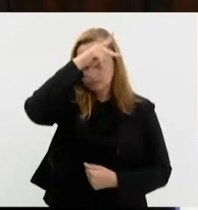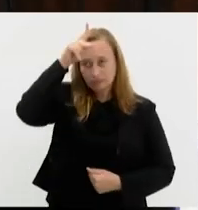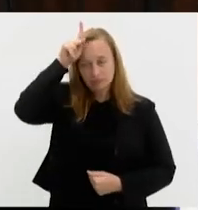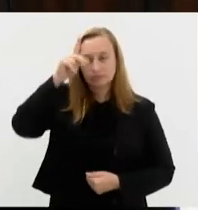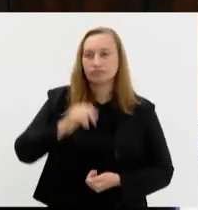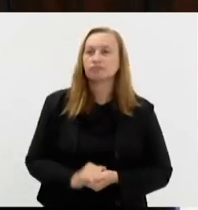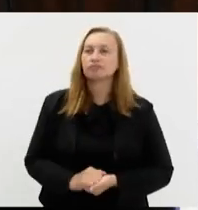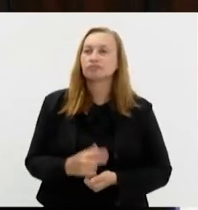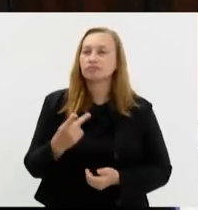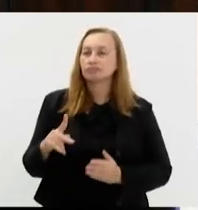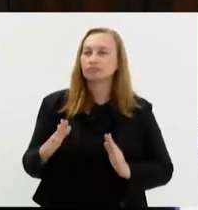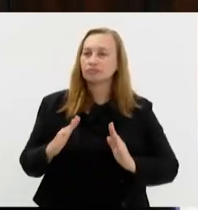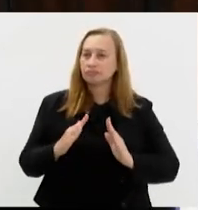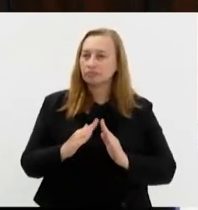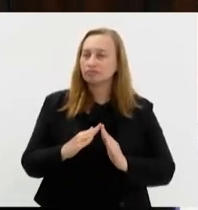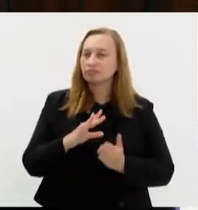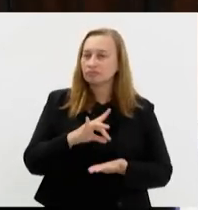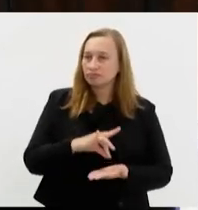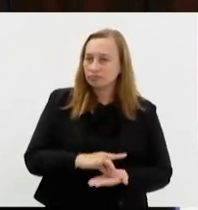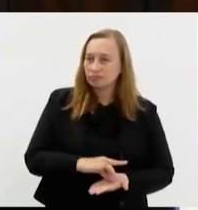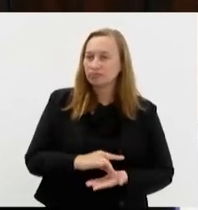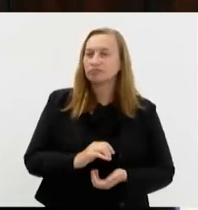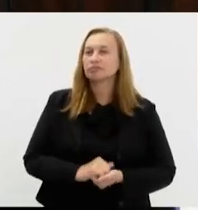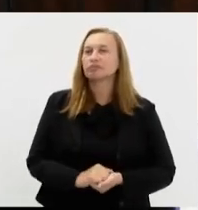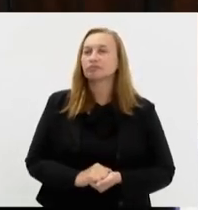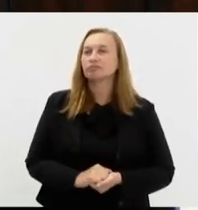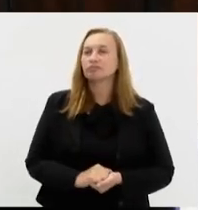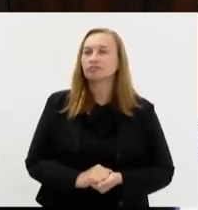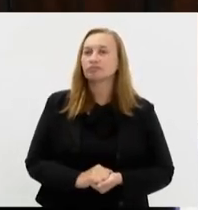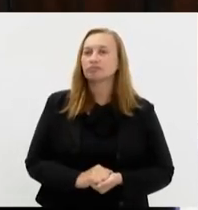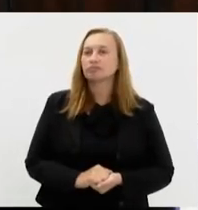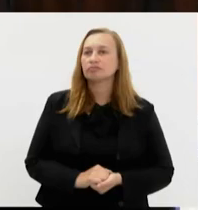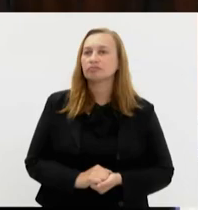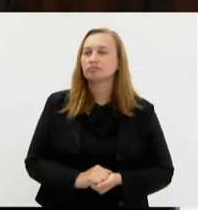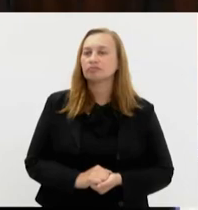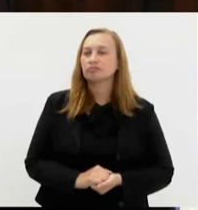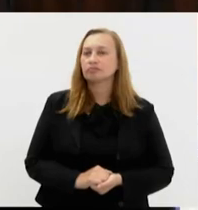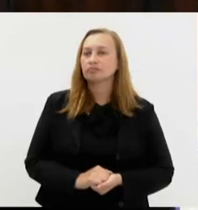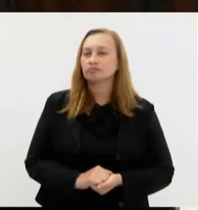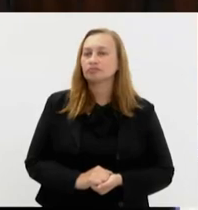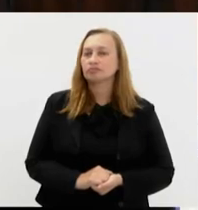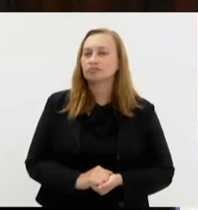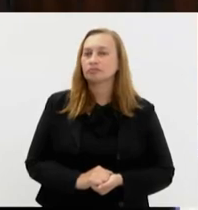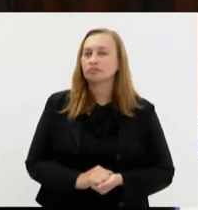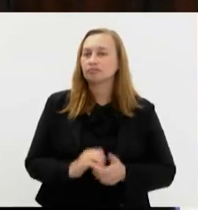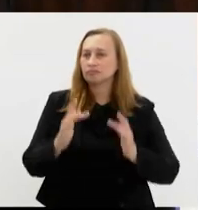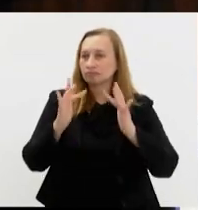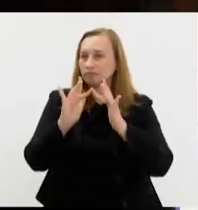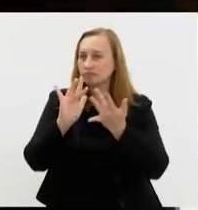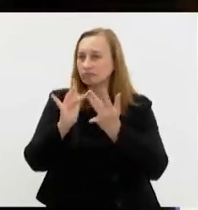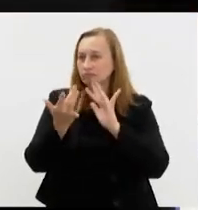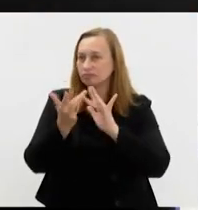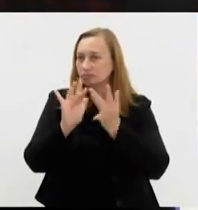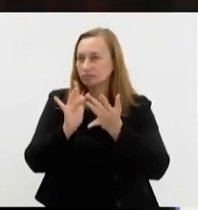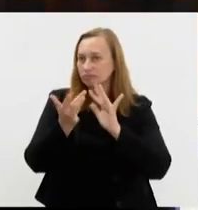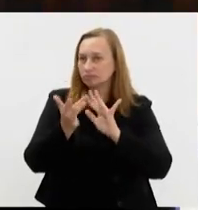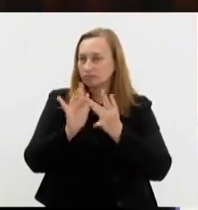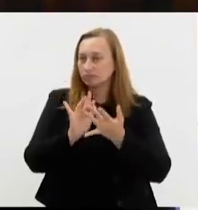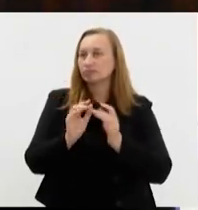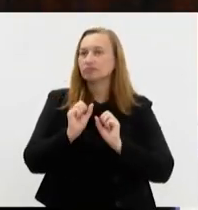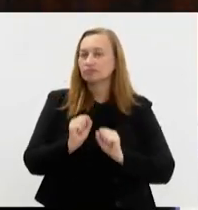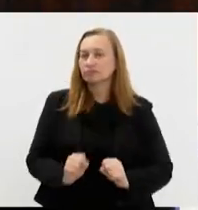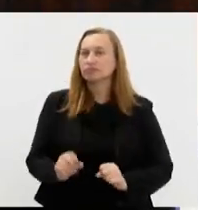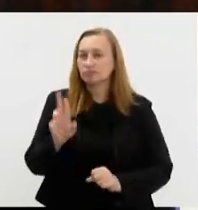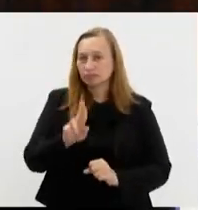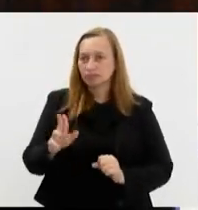suas residências oficiais para a realização de contatos Então veja eu posso usar a minha